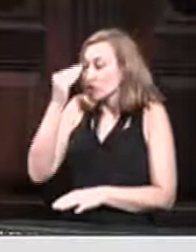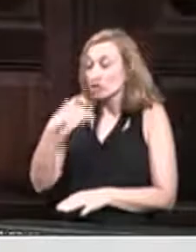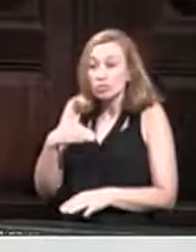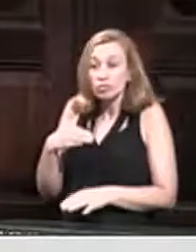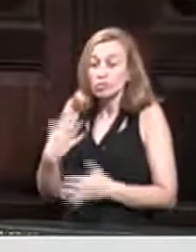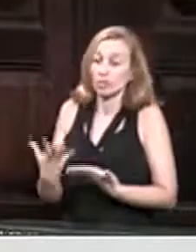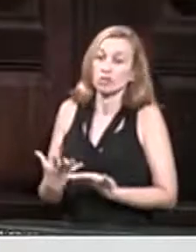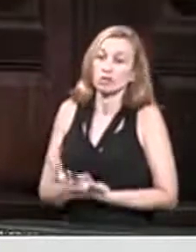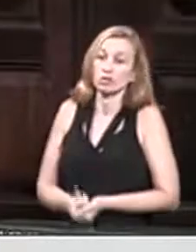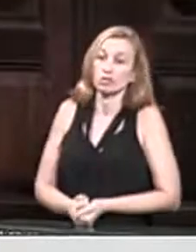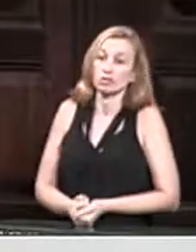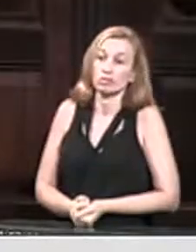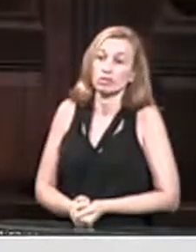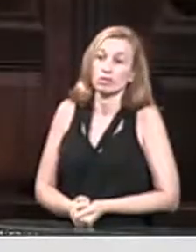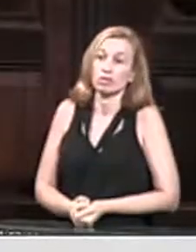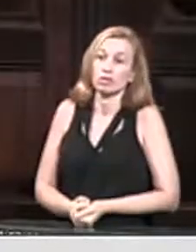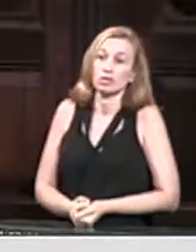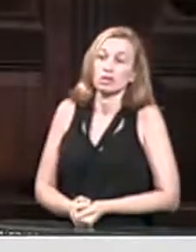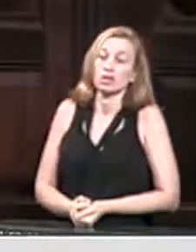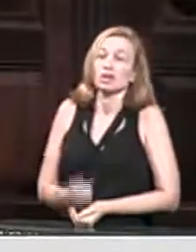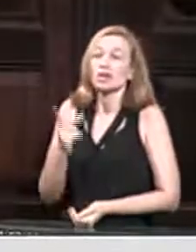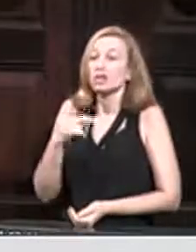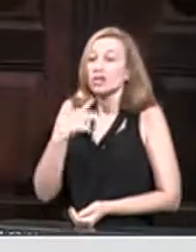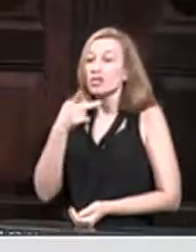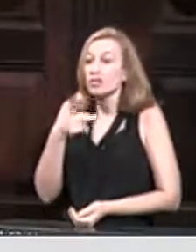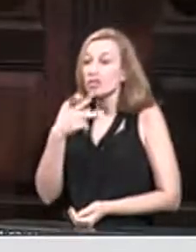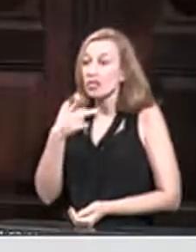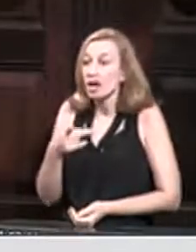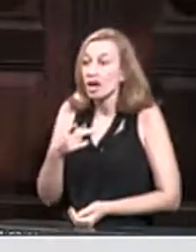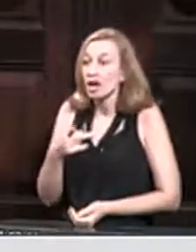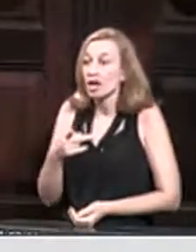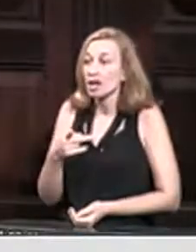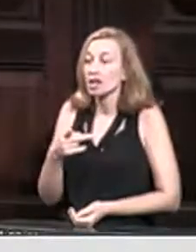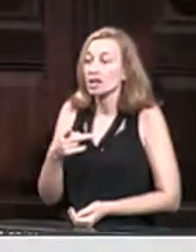Constituição. Ele se manifesta contra o objeto,